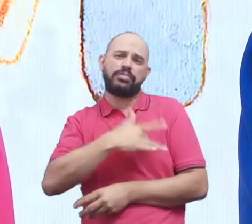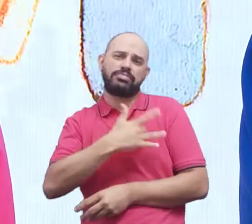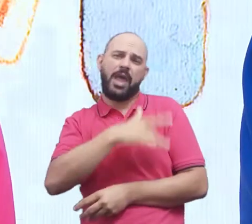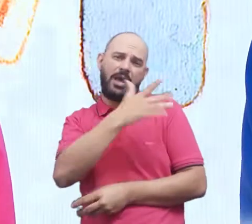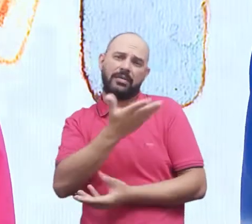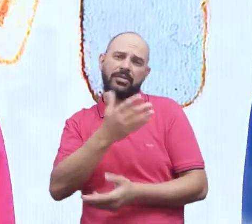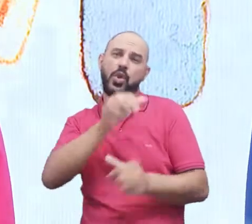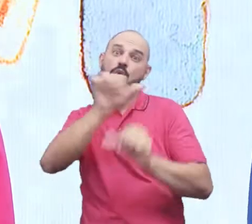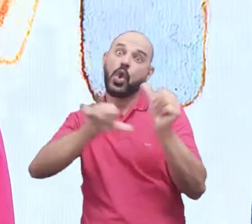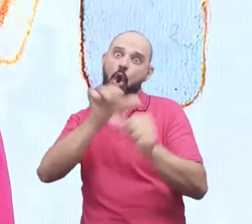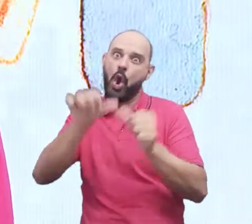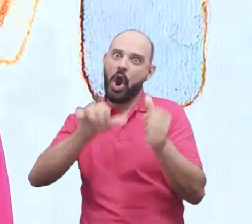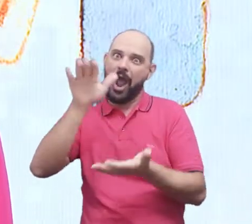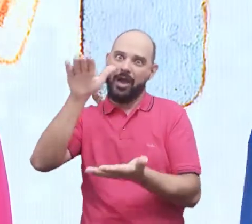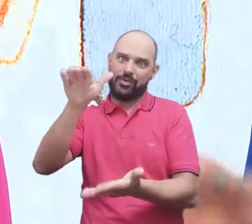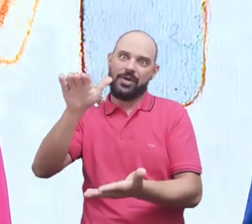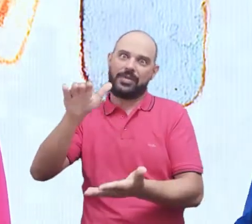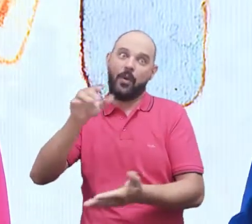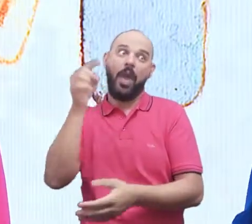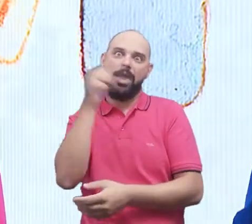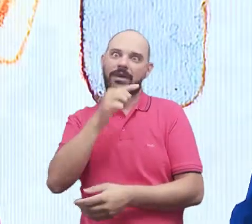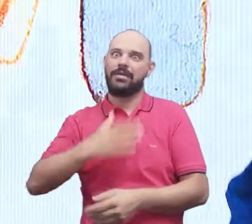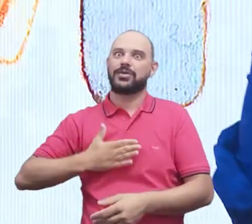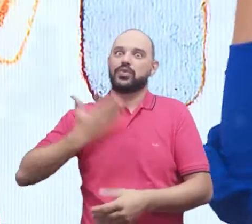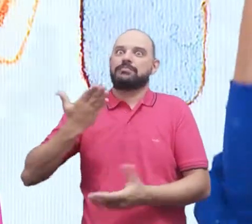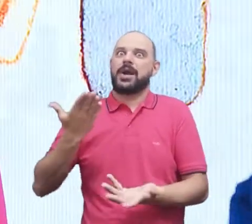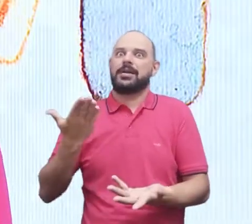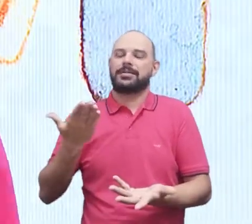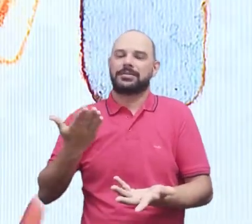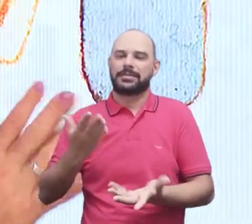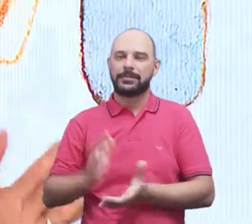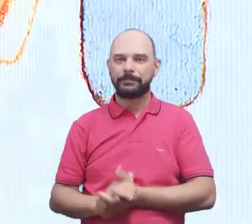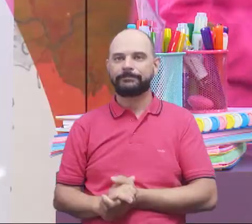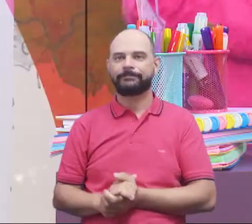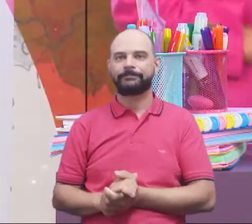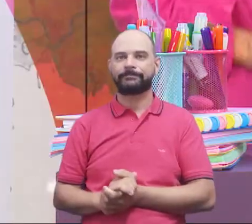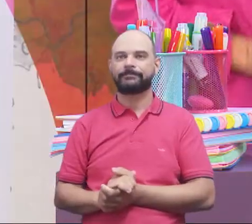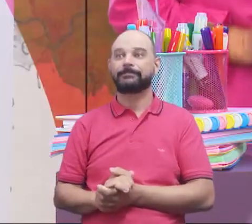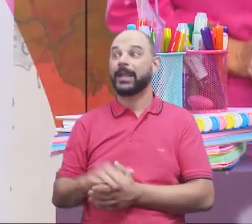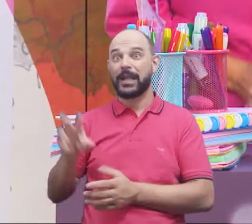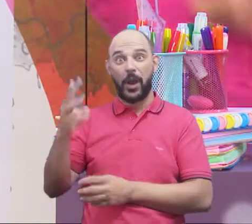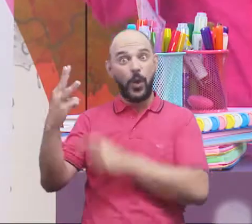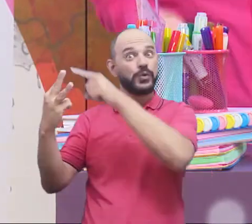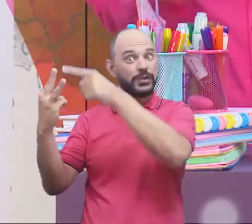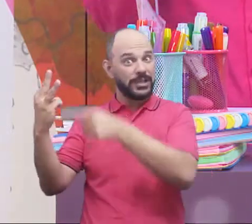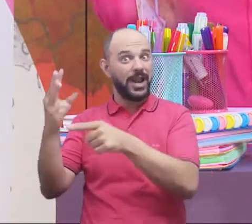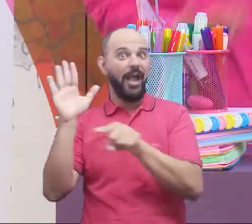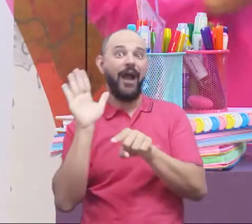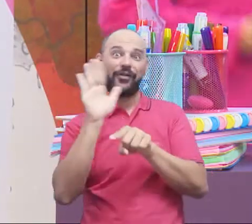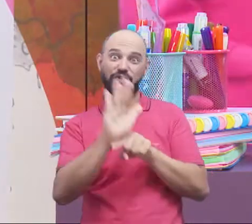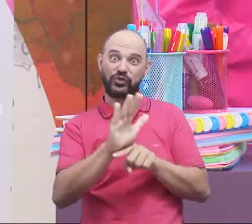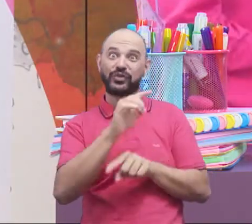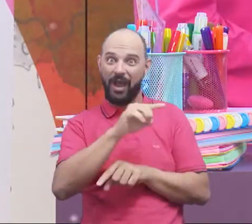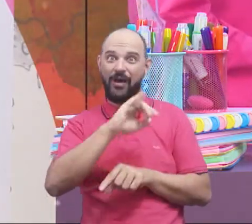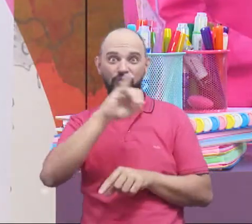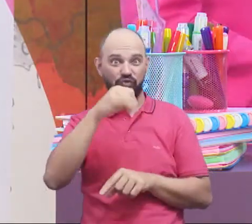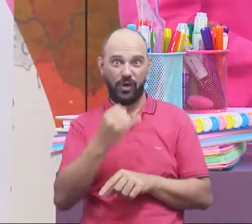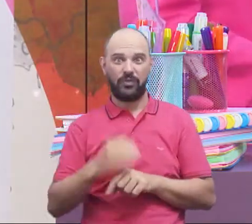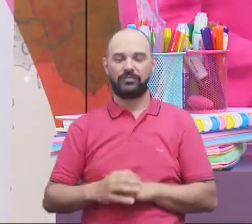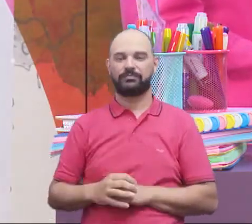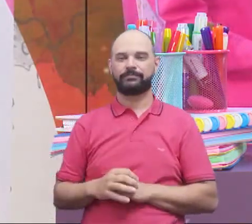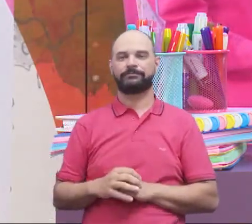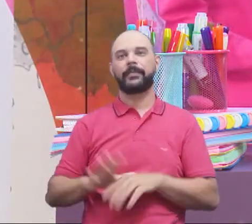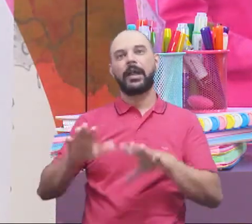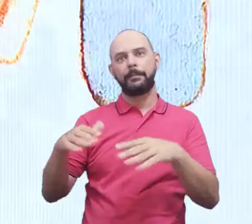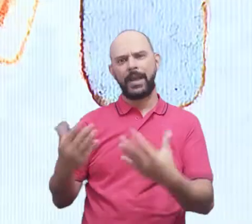trocar o latão e assim fazer uma surpresa para ele. Ah, eles foram ajudar o João!